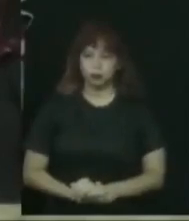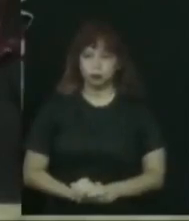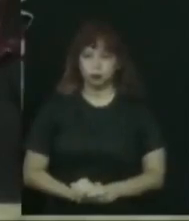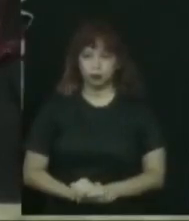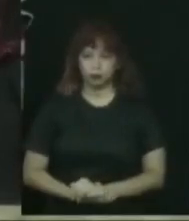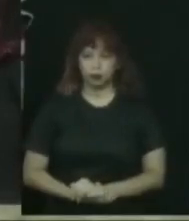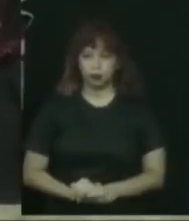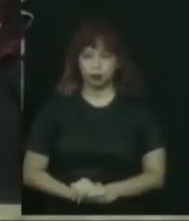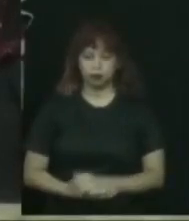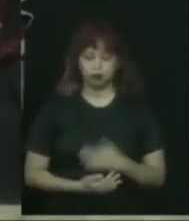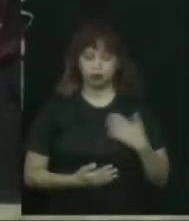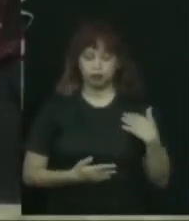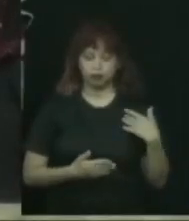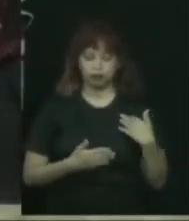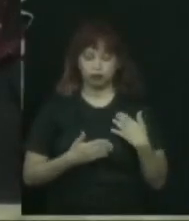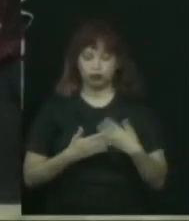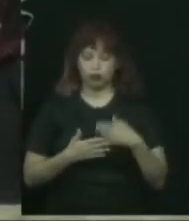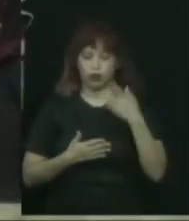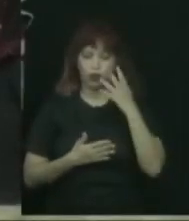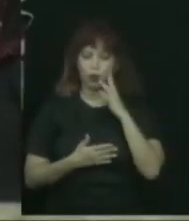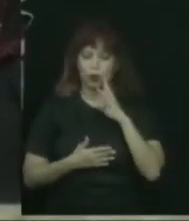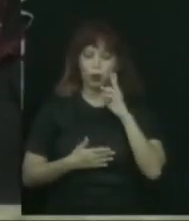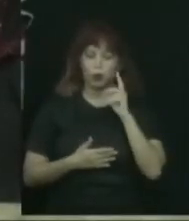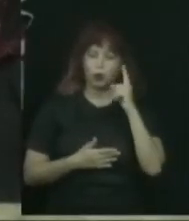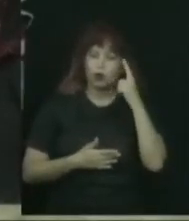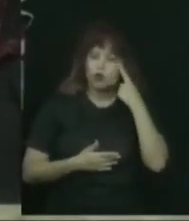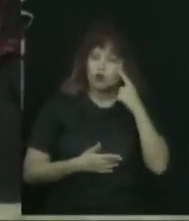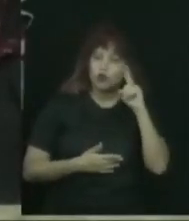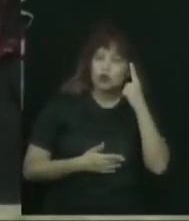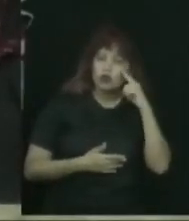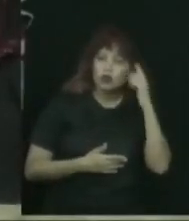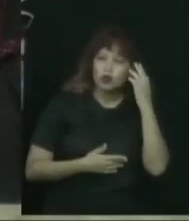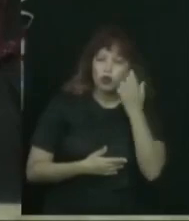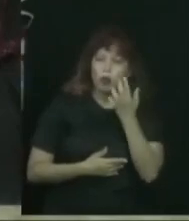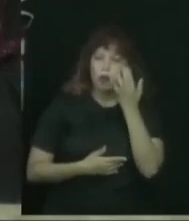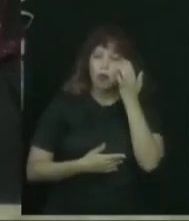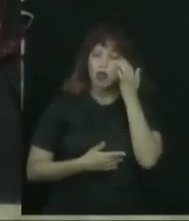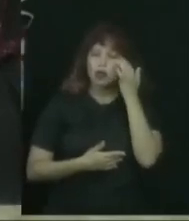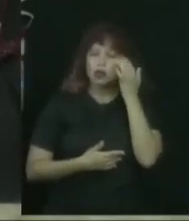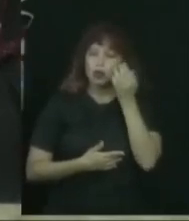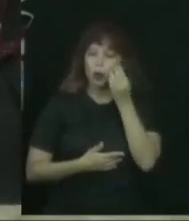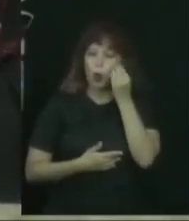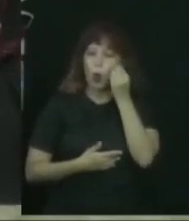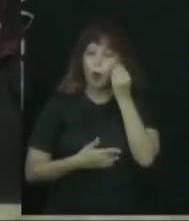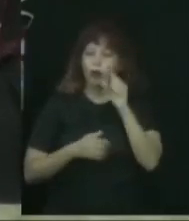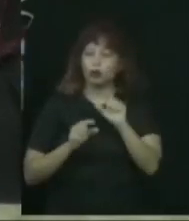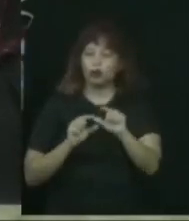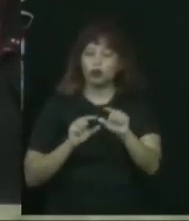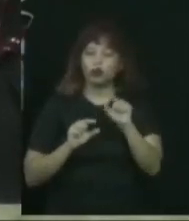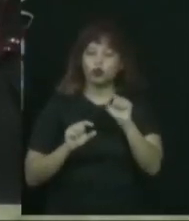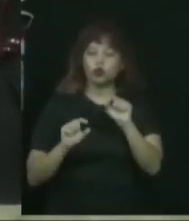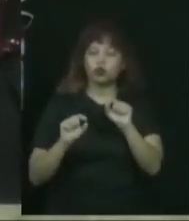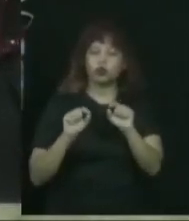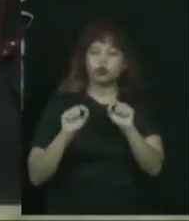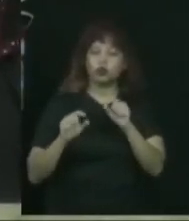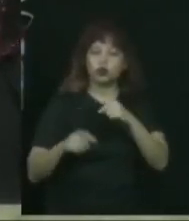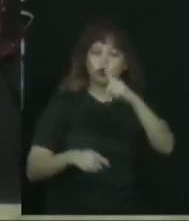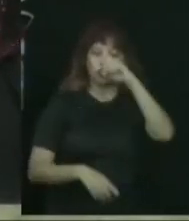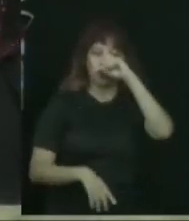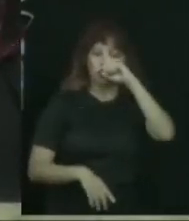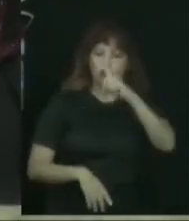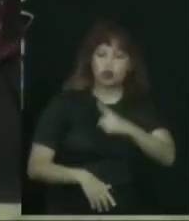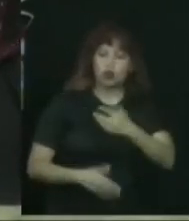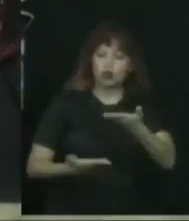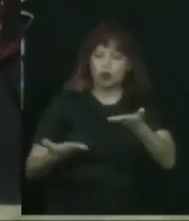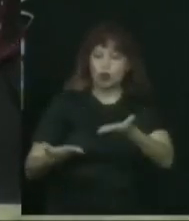esses últimos dias foram tanto atípicos em minha vida ter que tomar algumas decisões já relacionadas à gestão que hoje